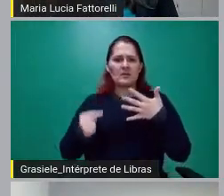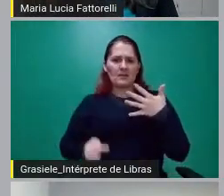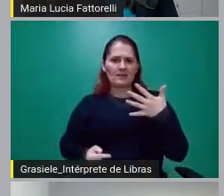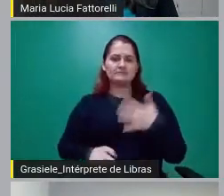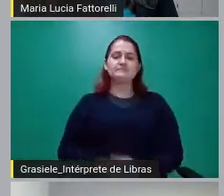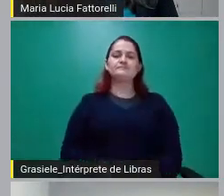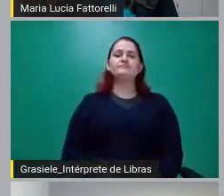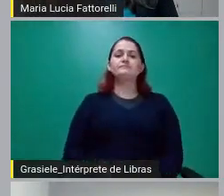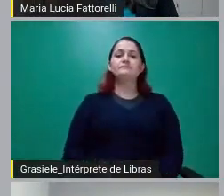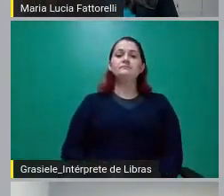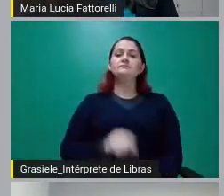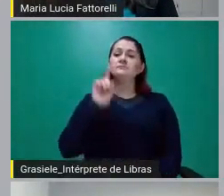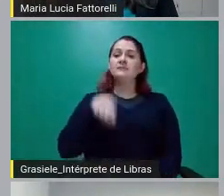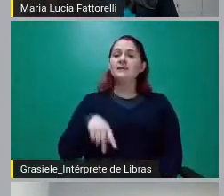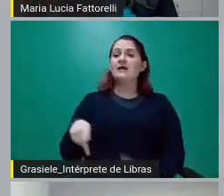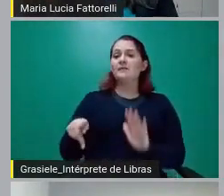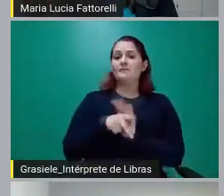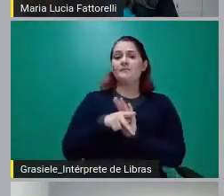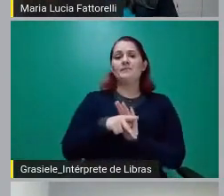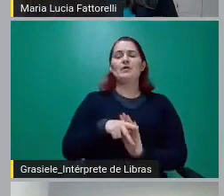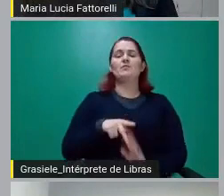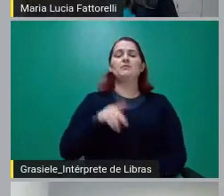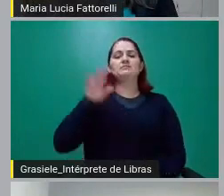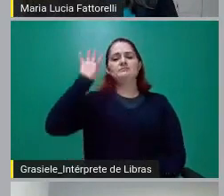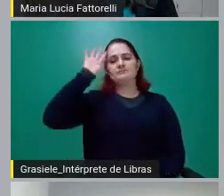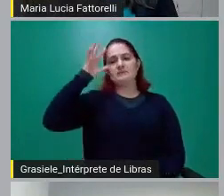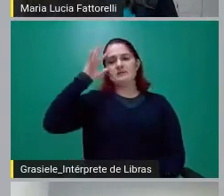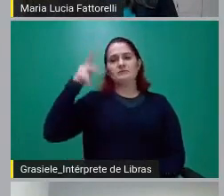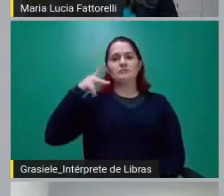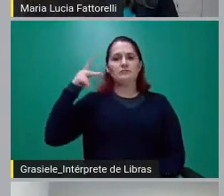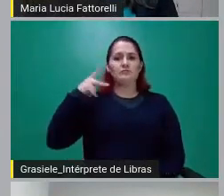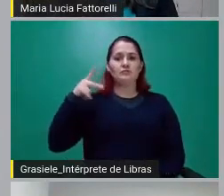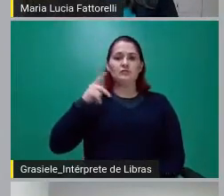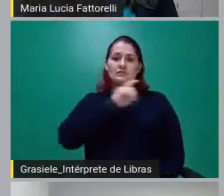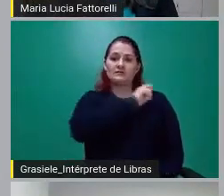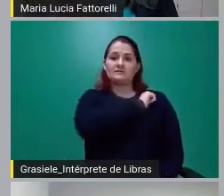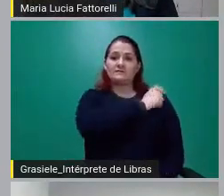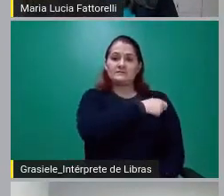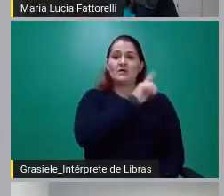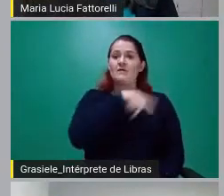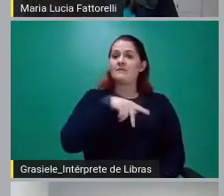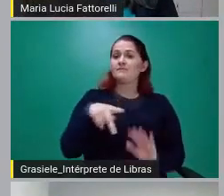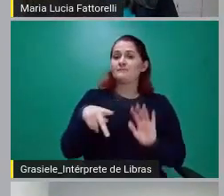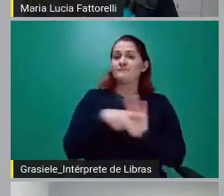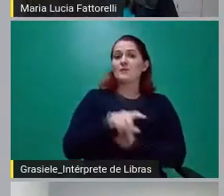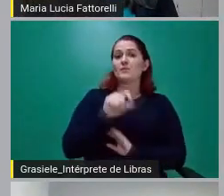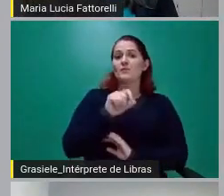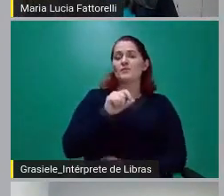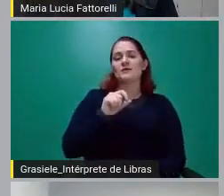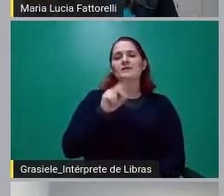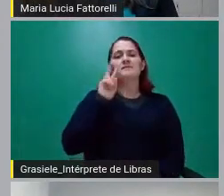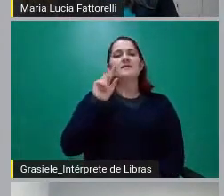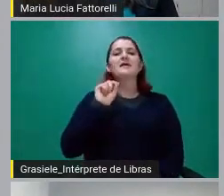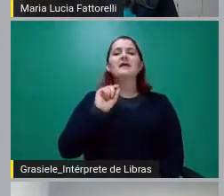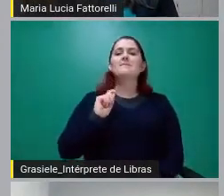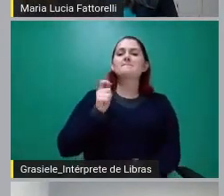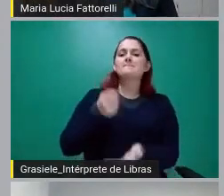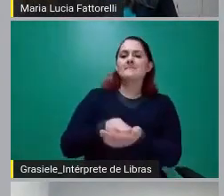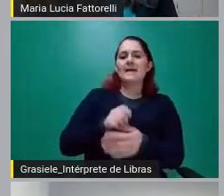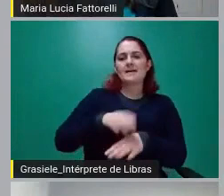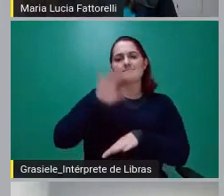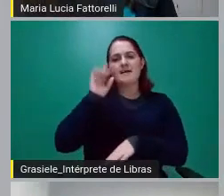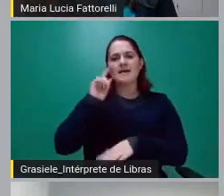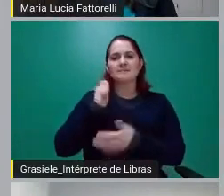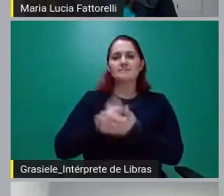São decisões de política fiscal que define quem pagará mais ou